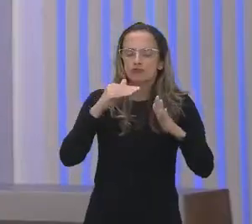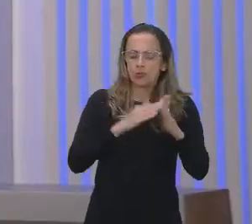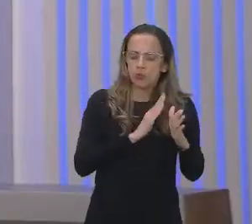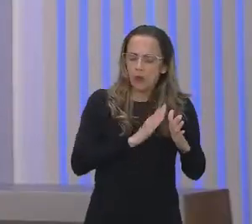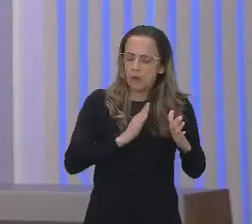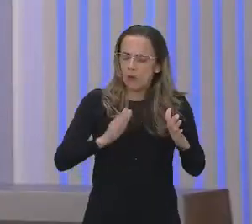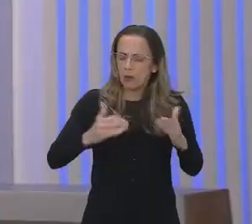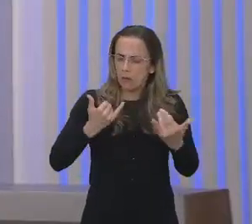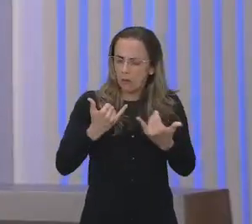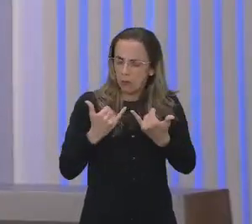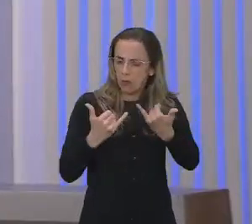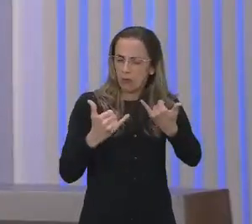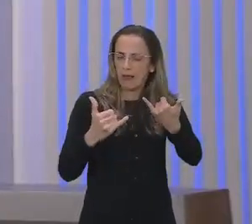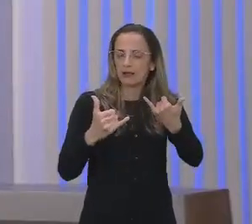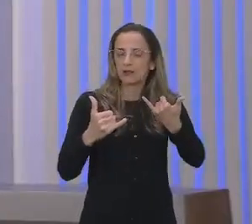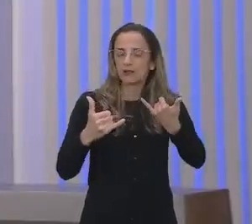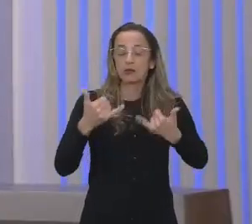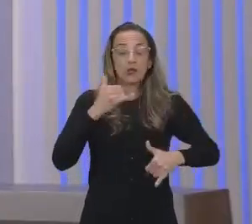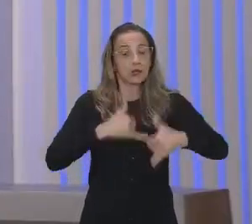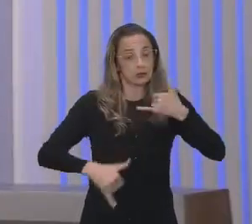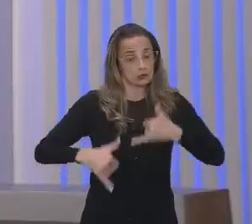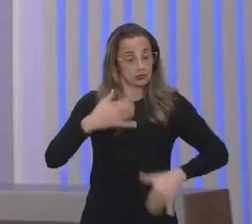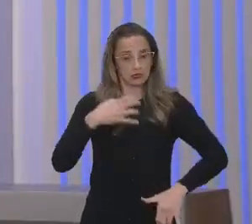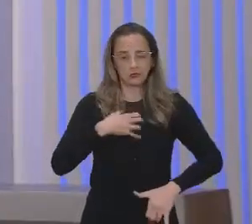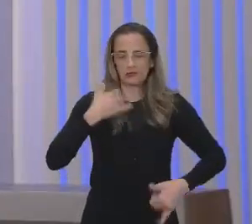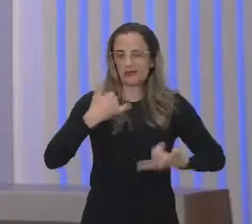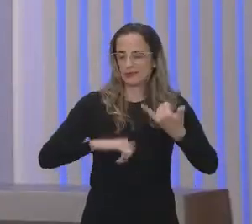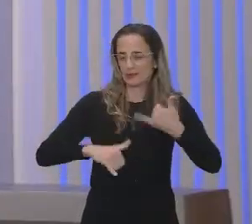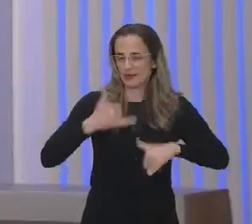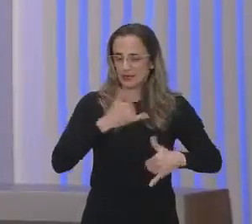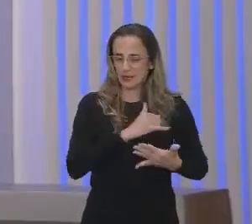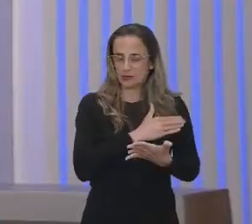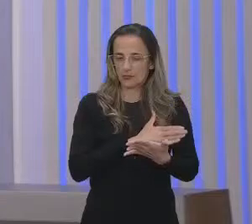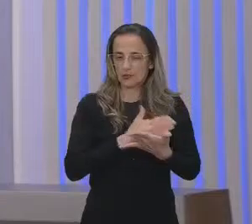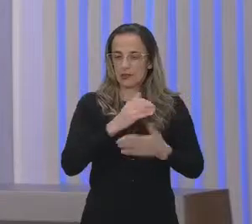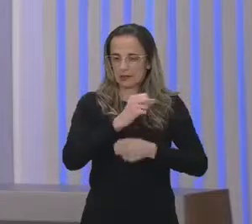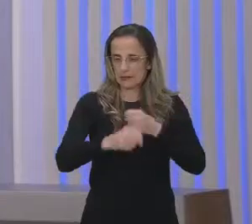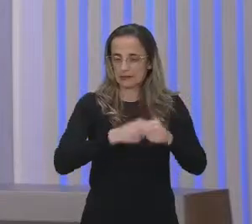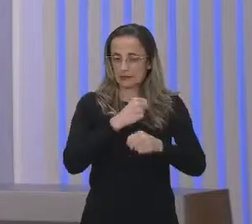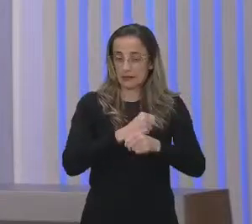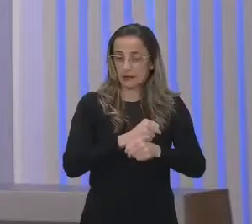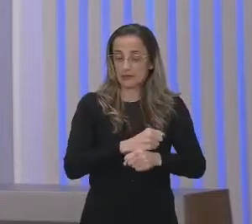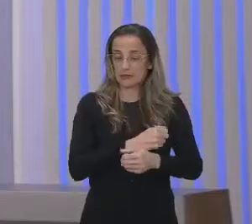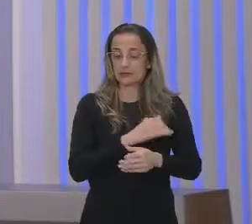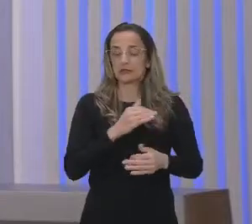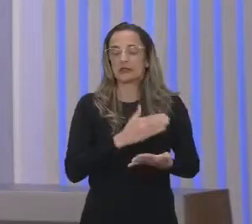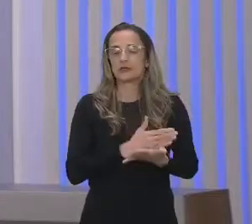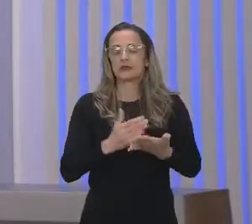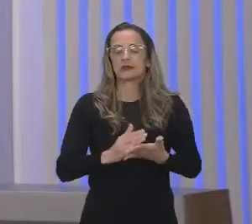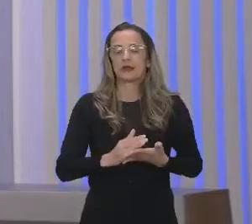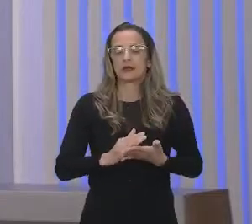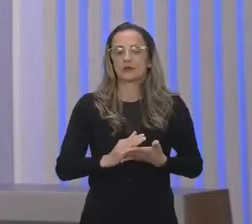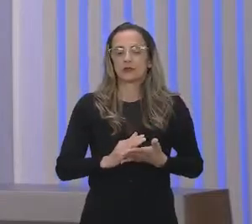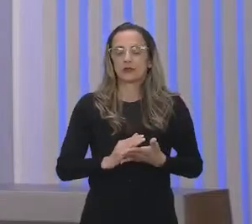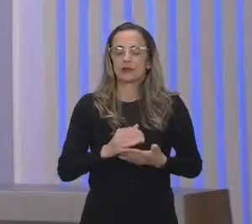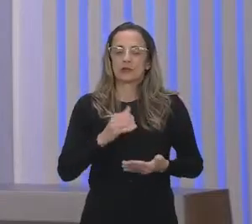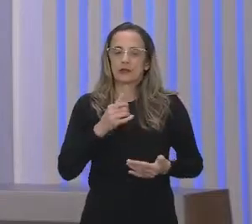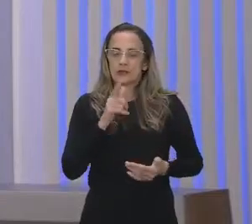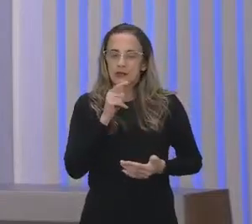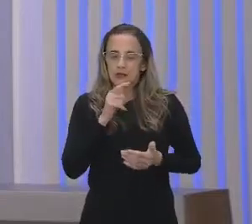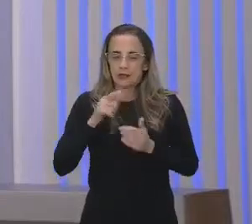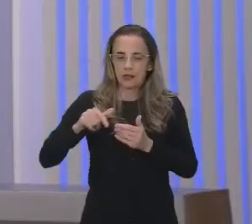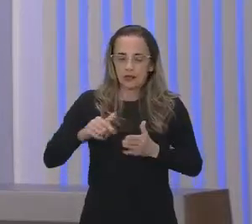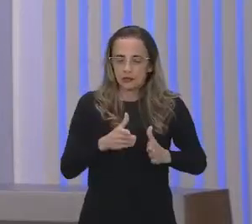trajeto desse caminho, né, de uma forma mais lúdica, como você trouxe aqui para os anos iniciais, sobre a questão das usinas, né, como que